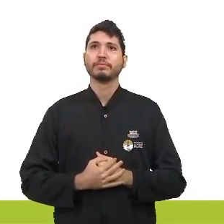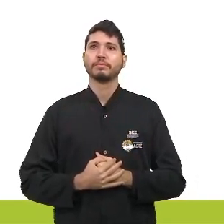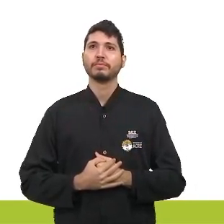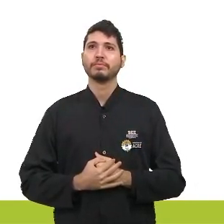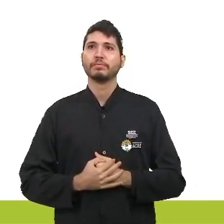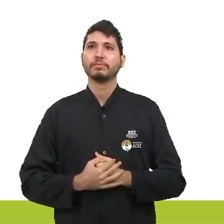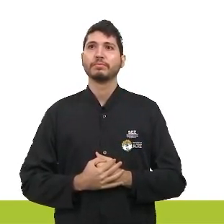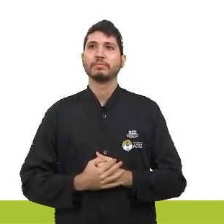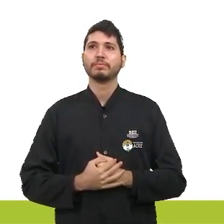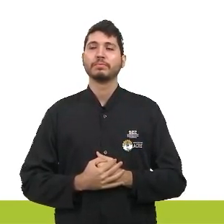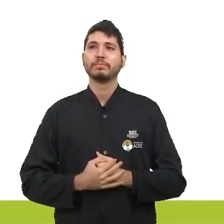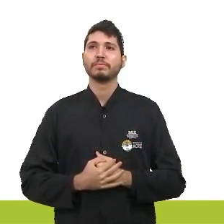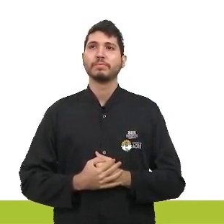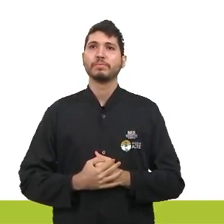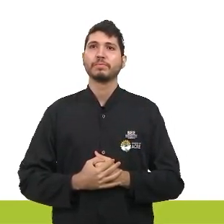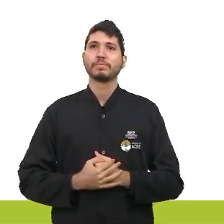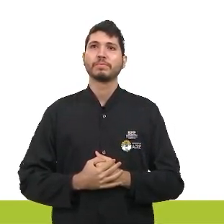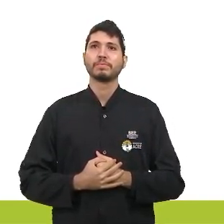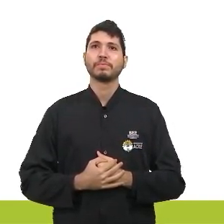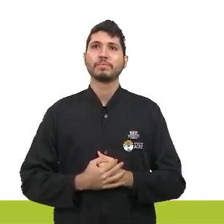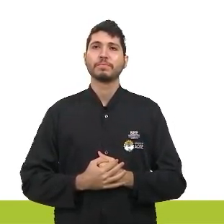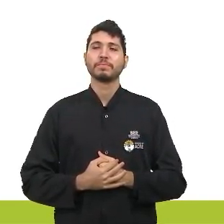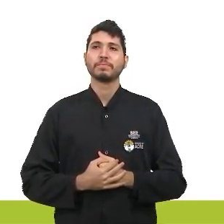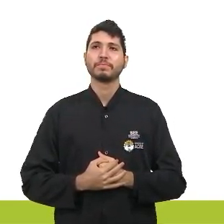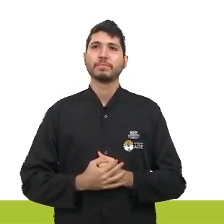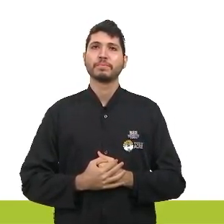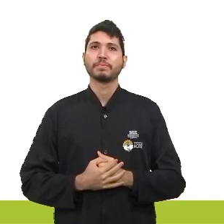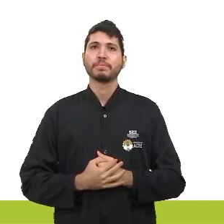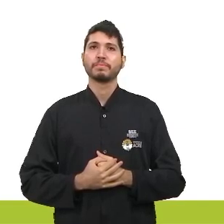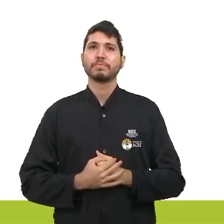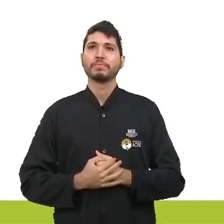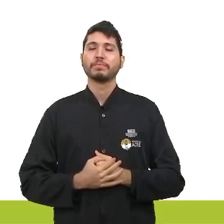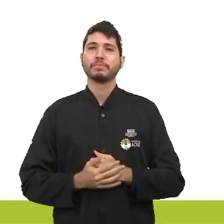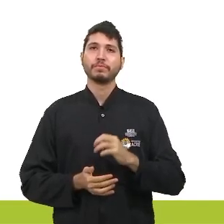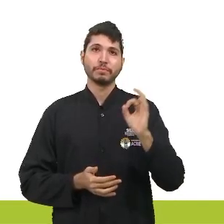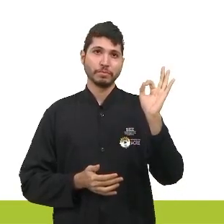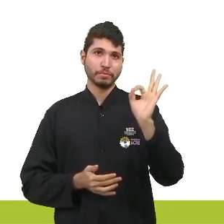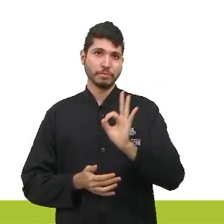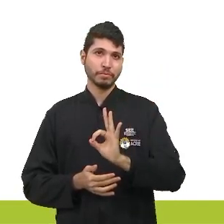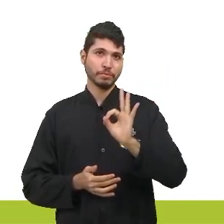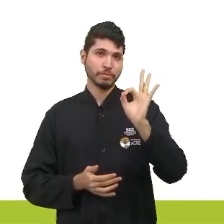masculino e foi informado que a porcentagem de empregados